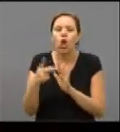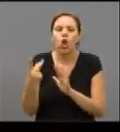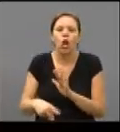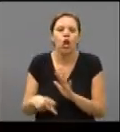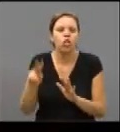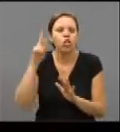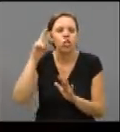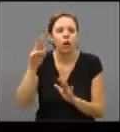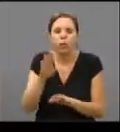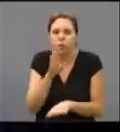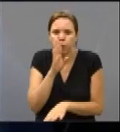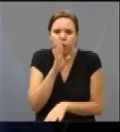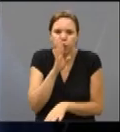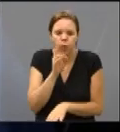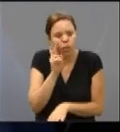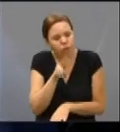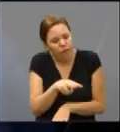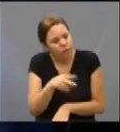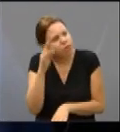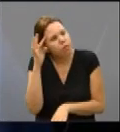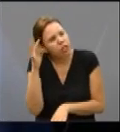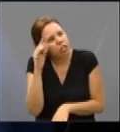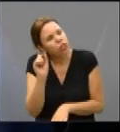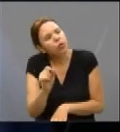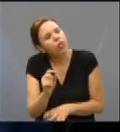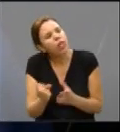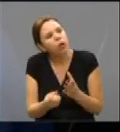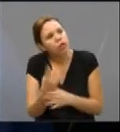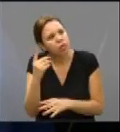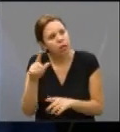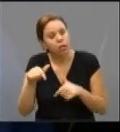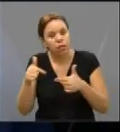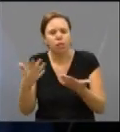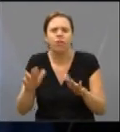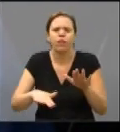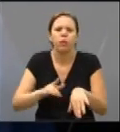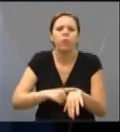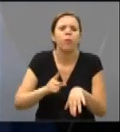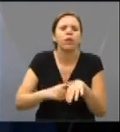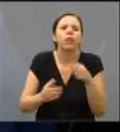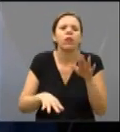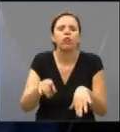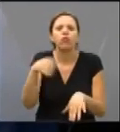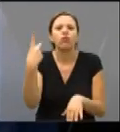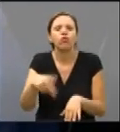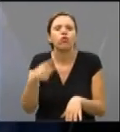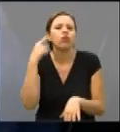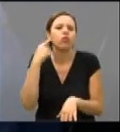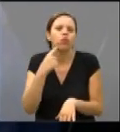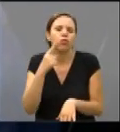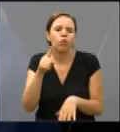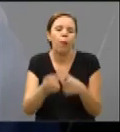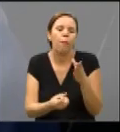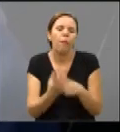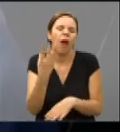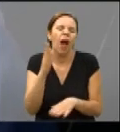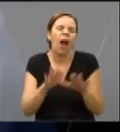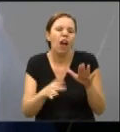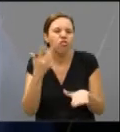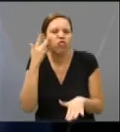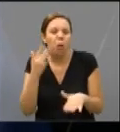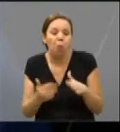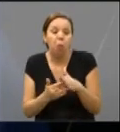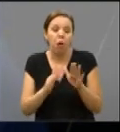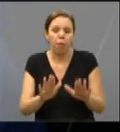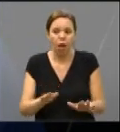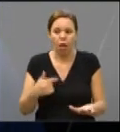narrativa silenciosa. Teve algum momento que a sua surdez poderia ser um fator determinante, você